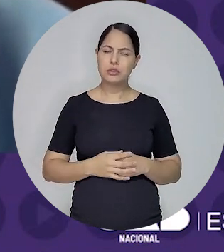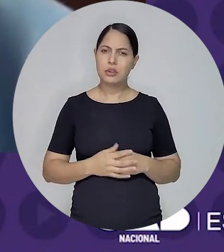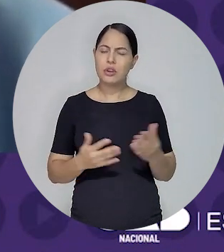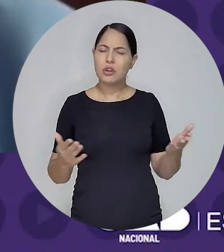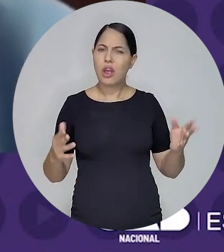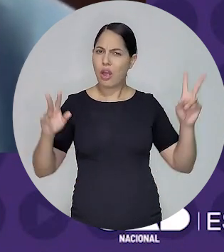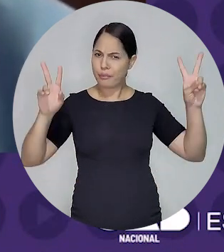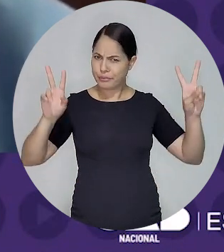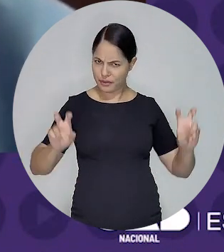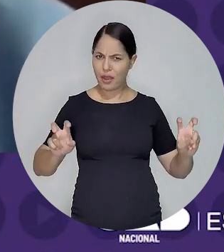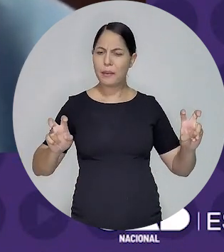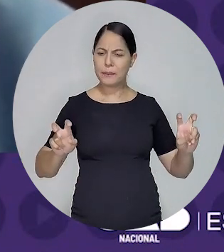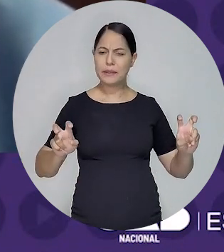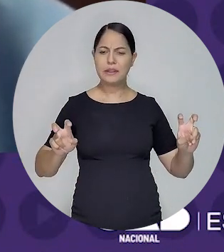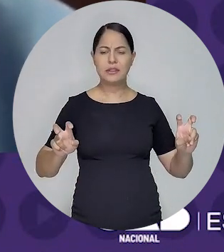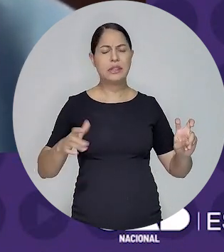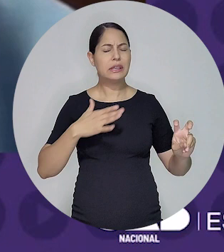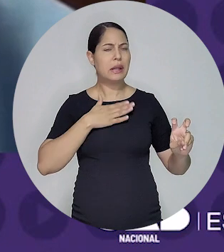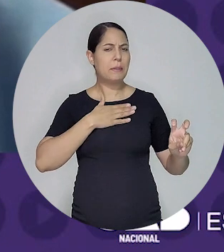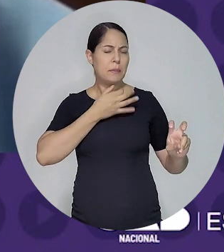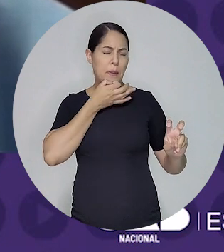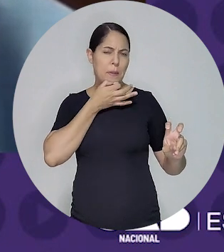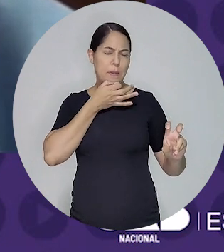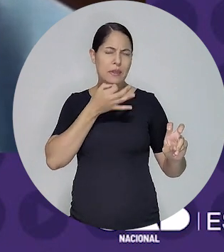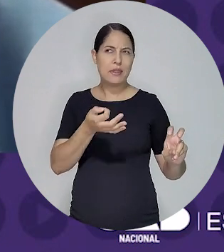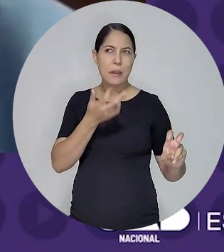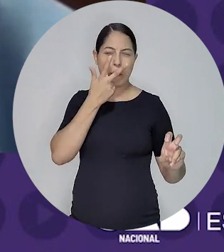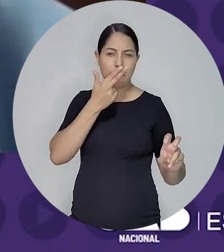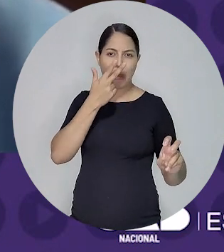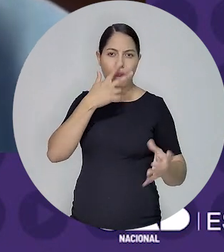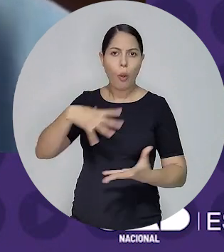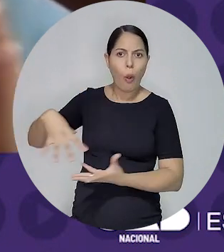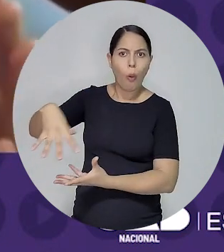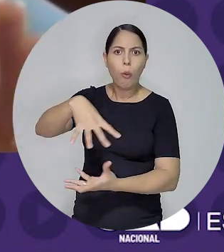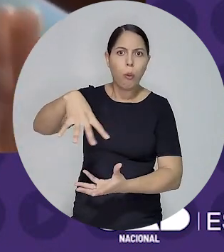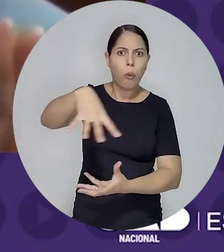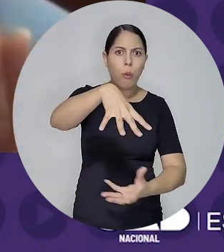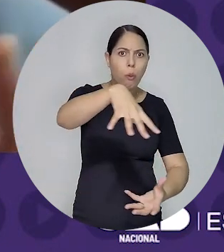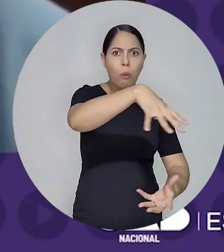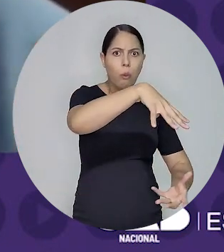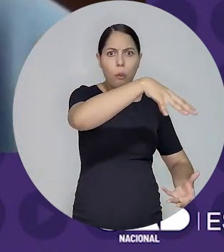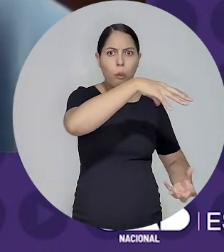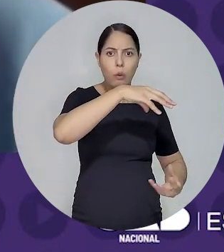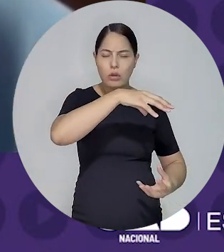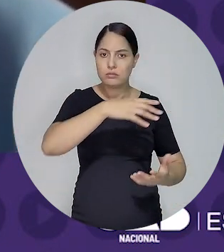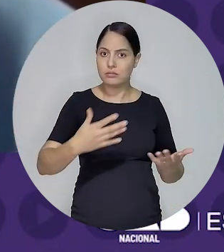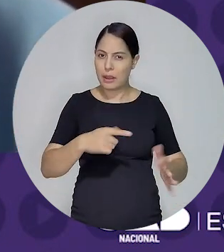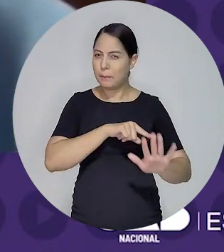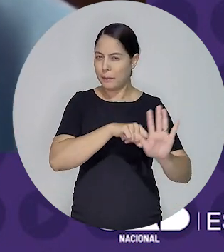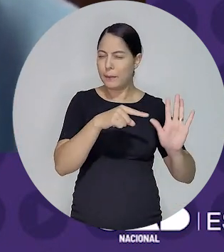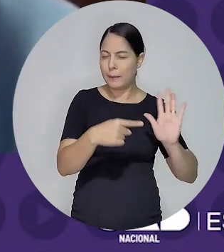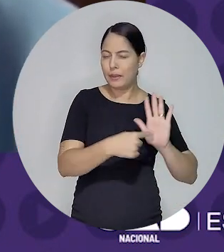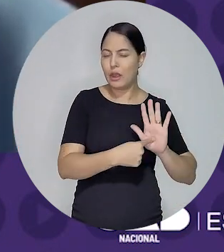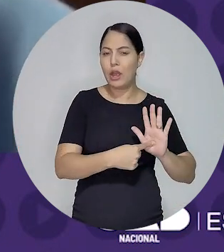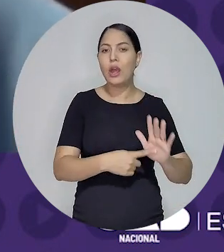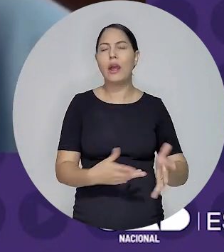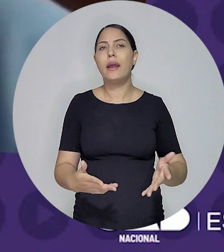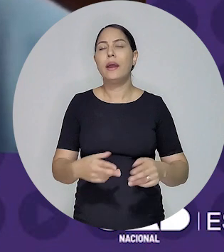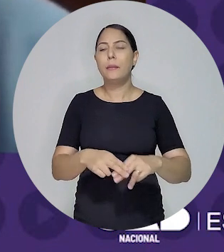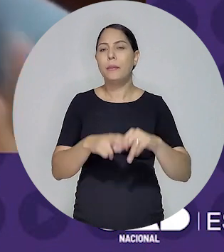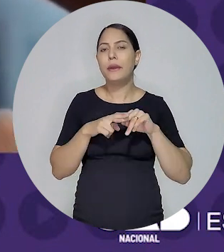conjunto de um tema que eu diria que é um fantasma que assombra